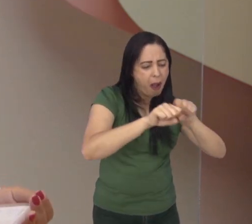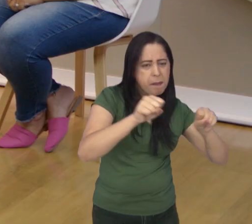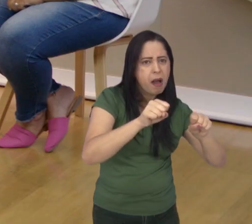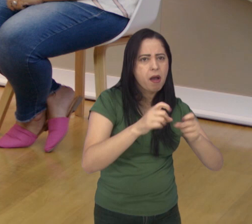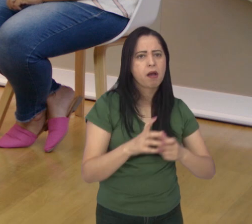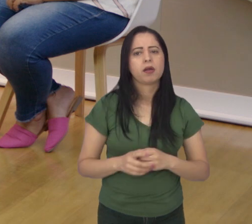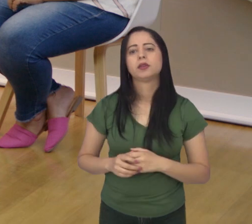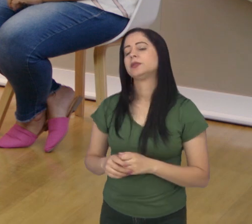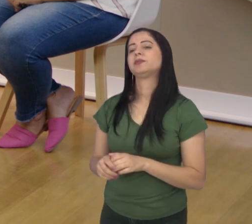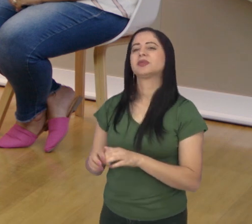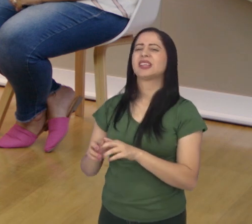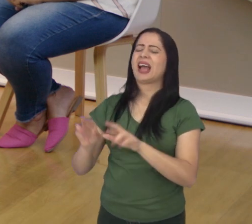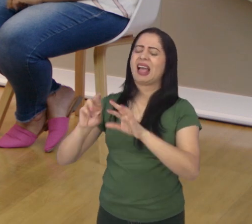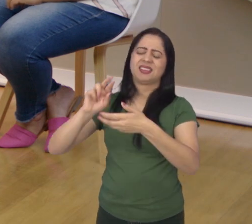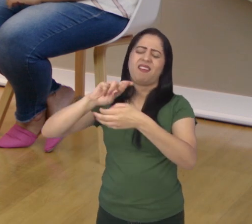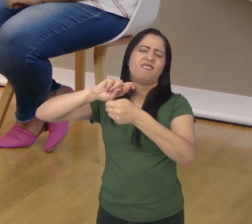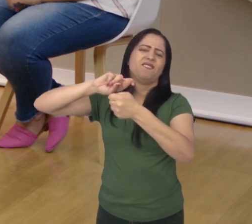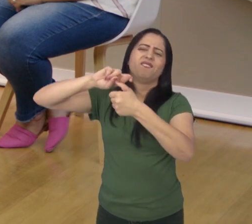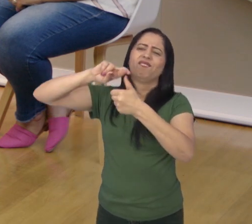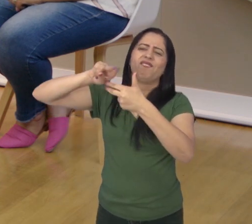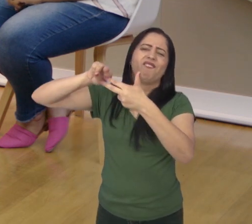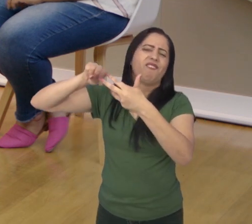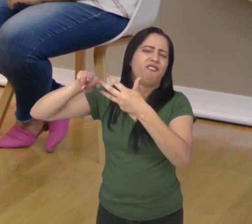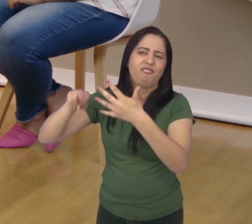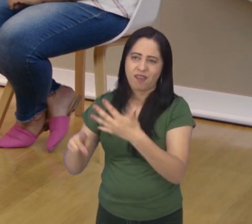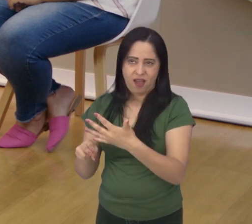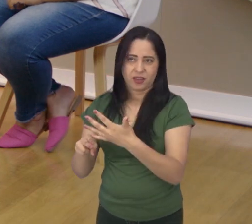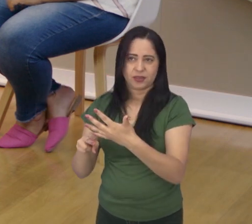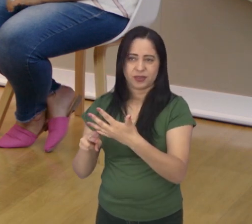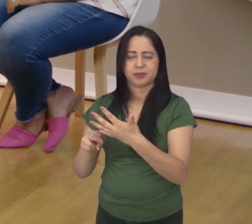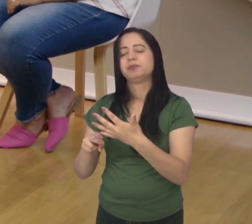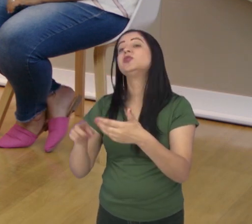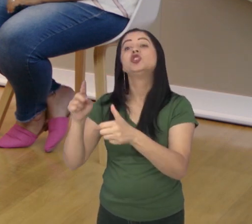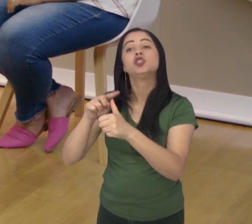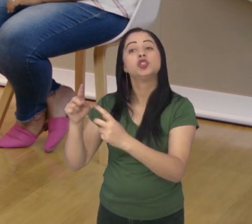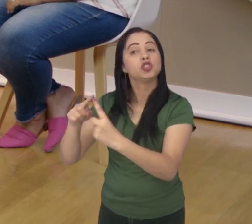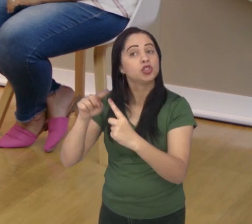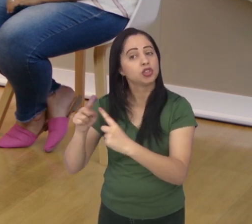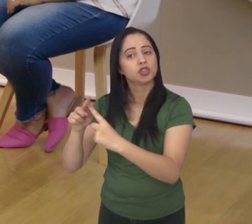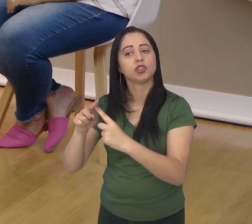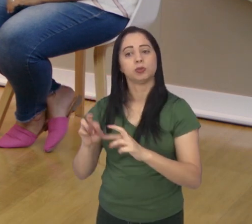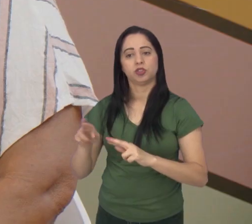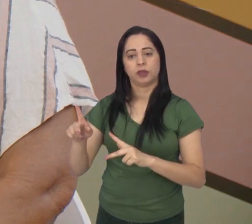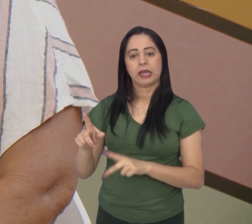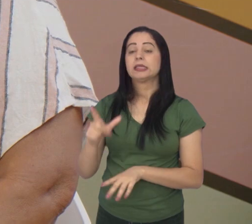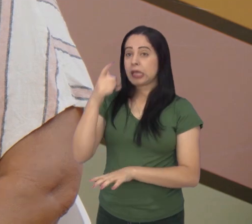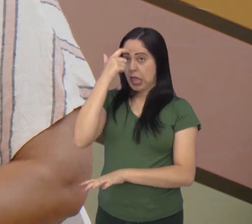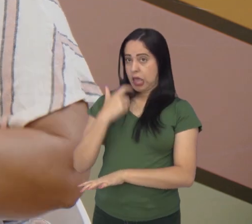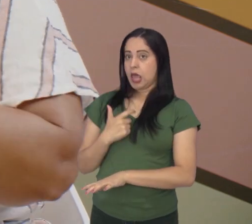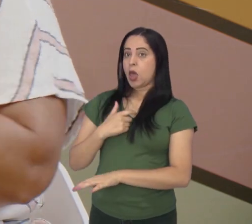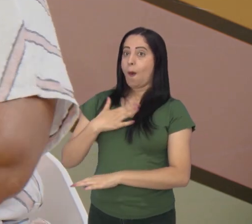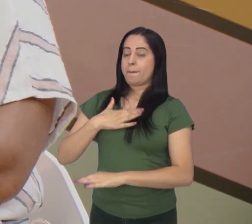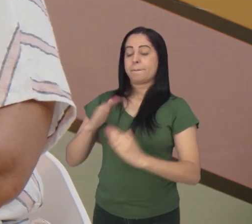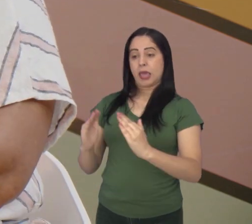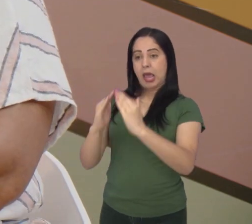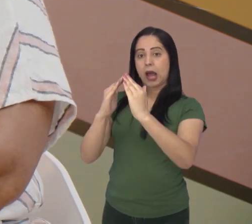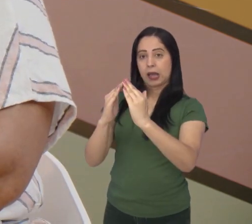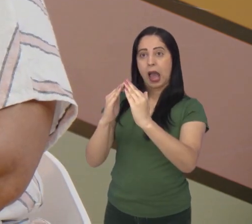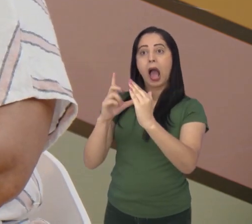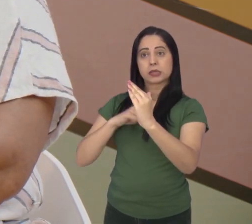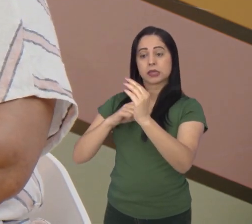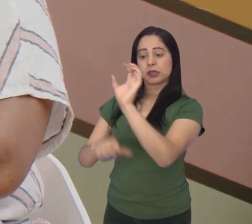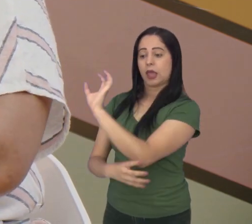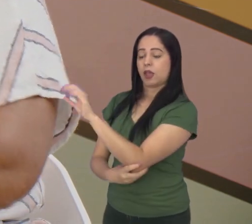Olha, são várias situações, cada caso é um caso. Mas eu tenho orquídeas em casa que está da árvore